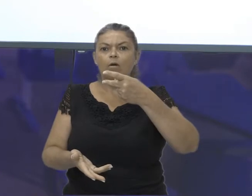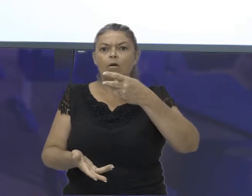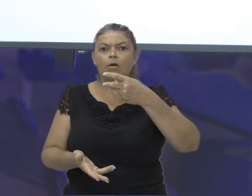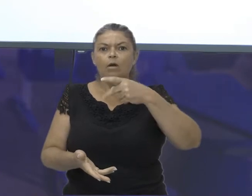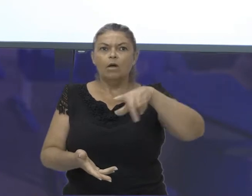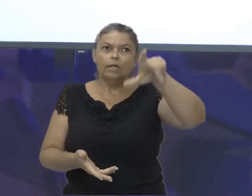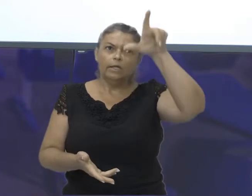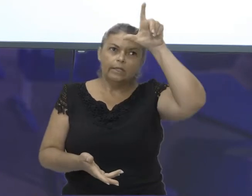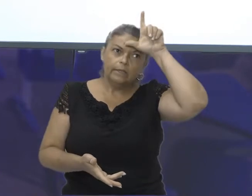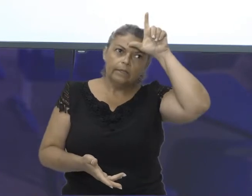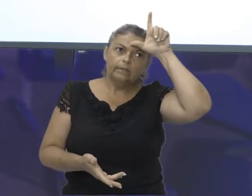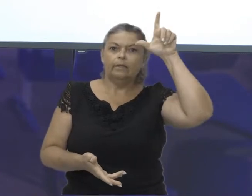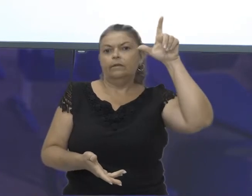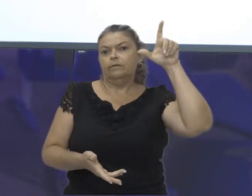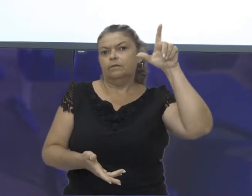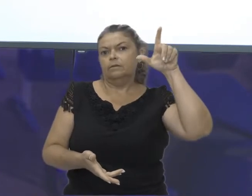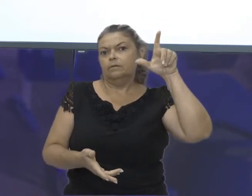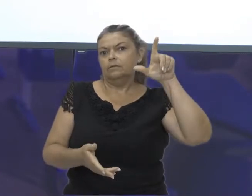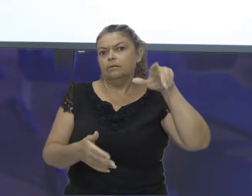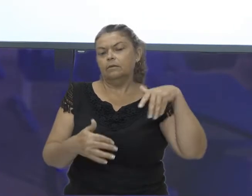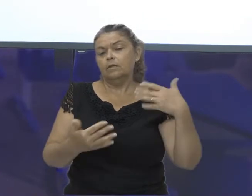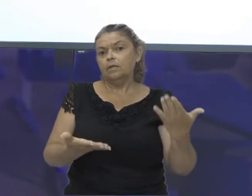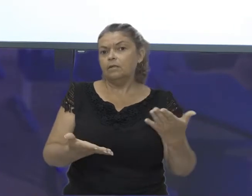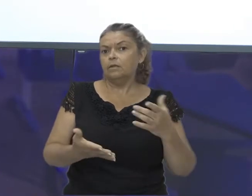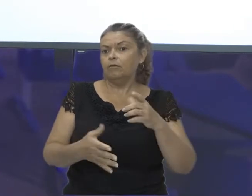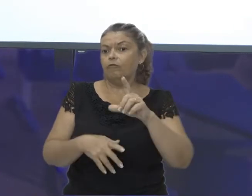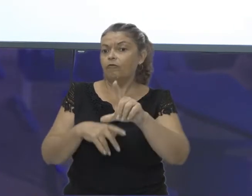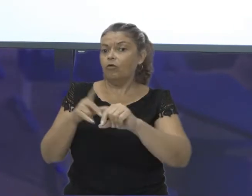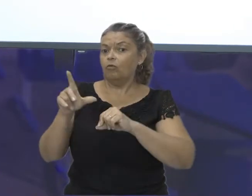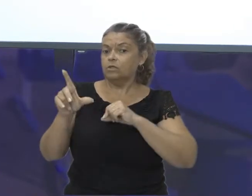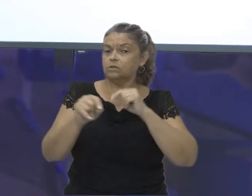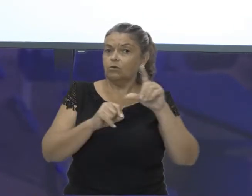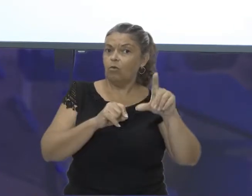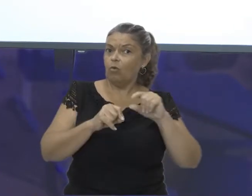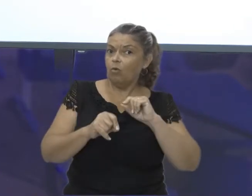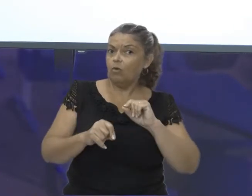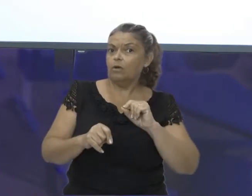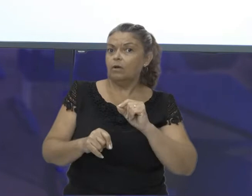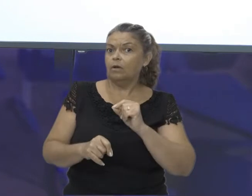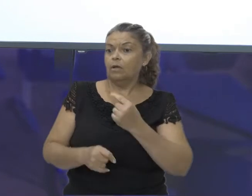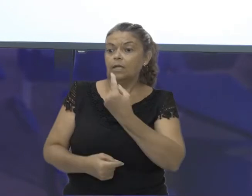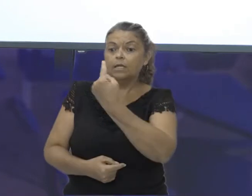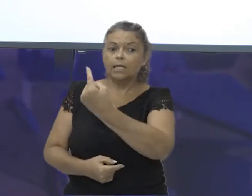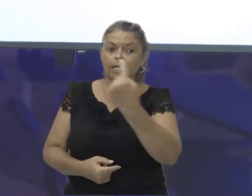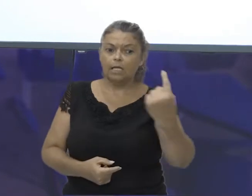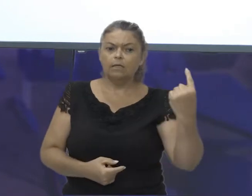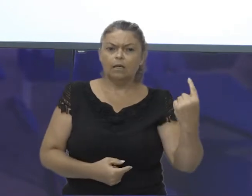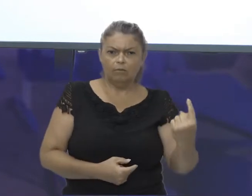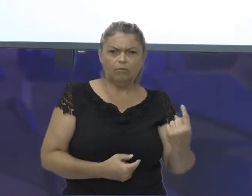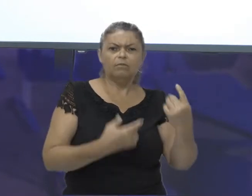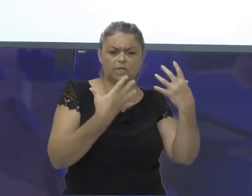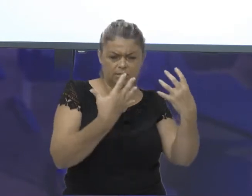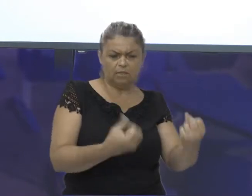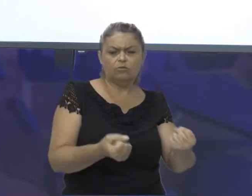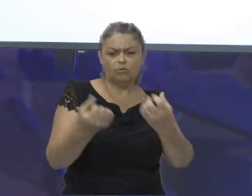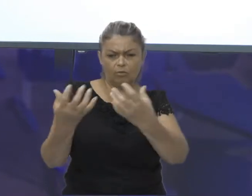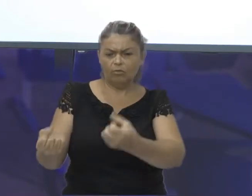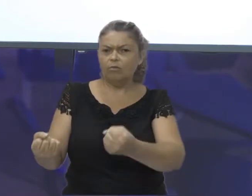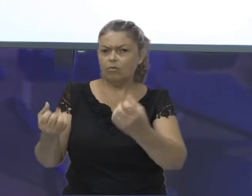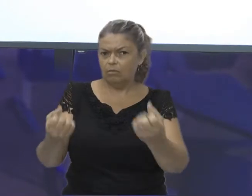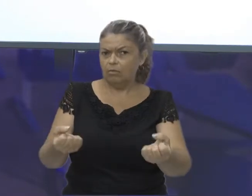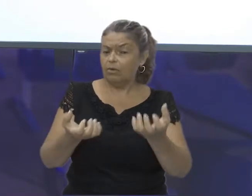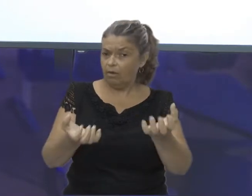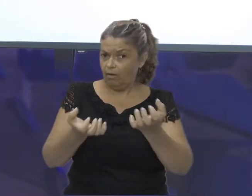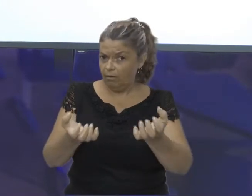escolha livre, que cada um entrou em consenso e disse assim, não, pode ir, depois eu